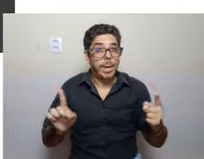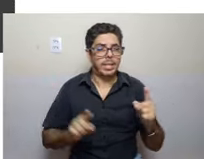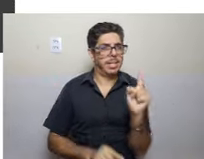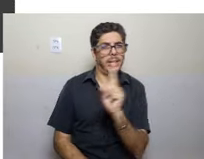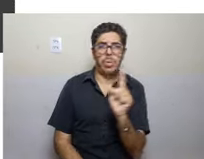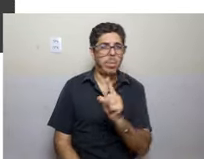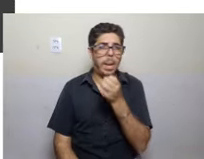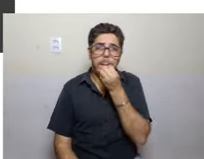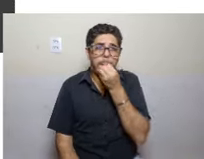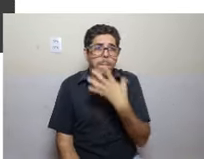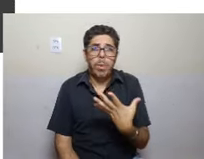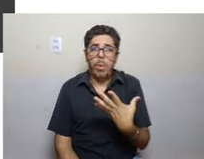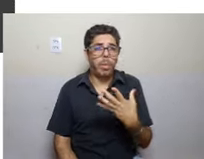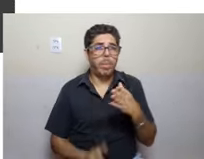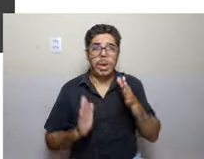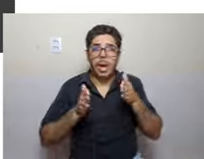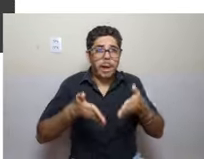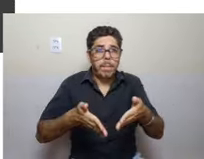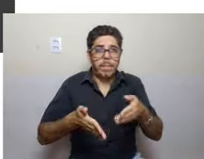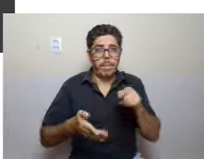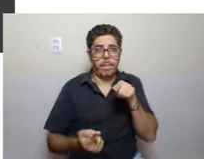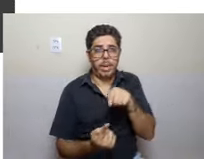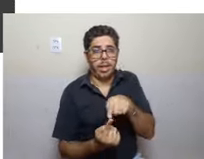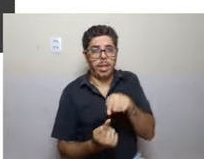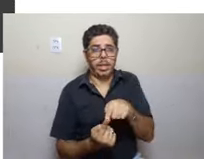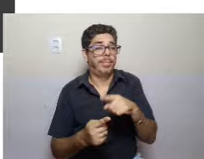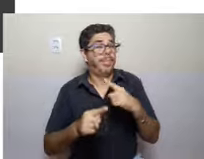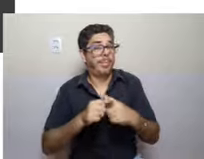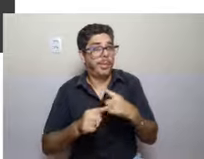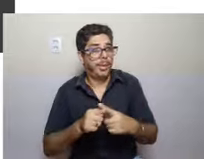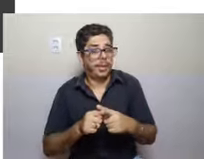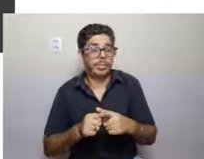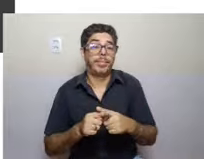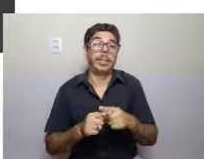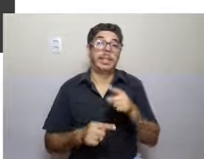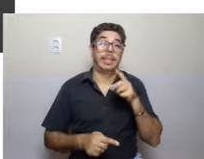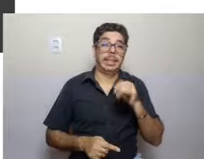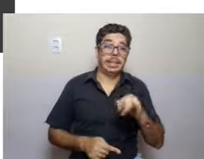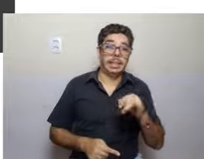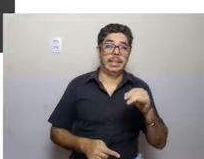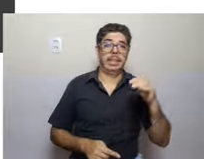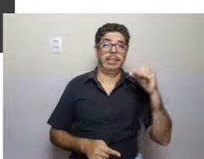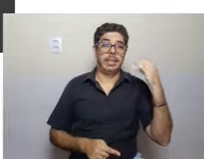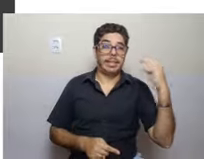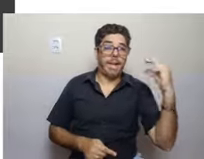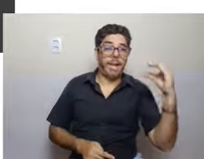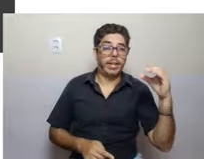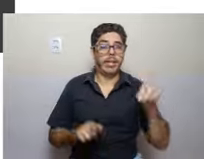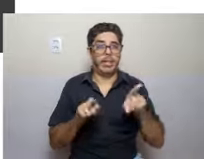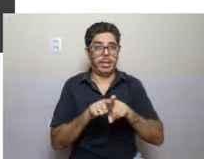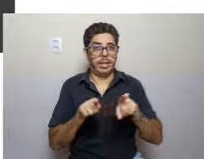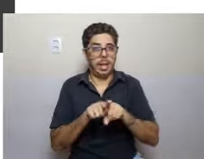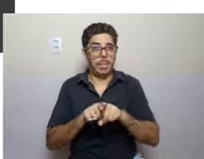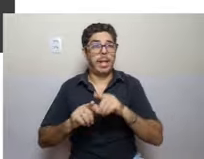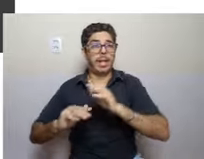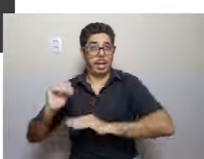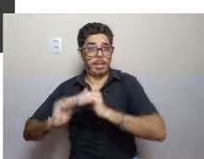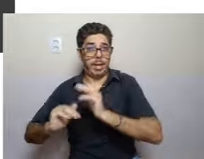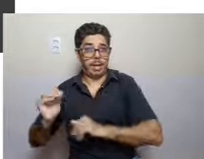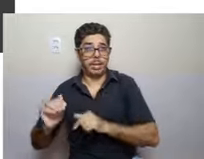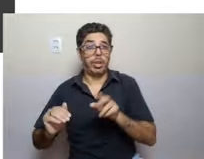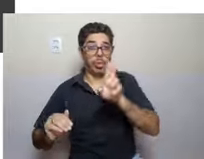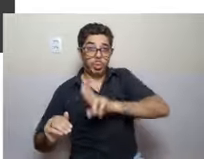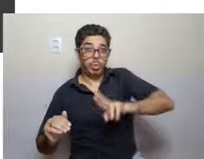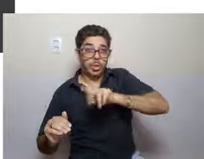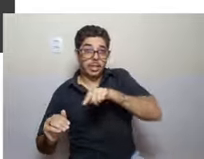ponto de vista técnico, como a análise de circuitos elétricos, quanto do ponto de vista teórico, como no desenvolvimento das equações